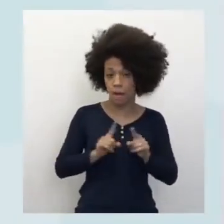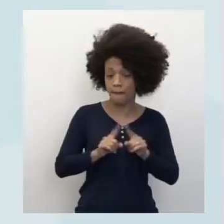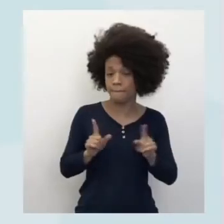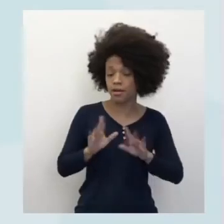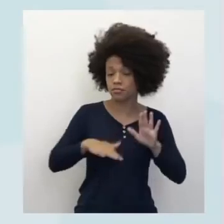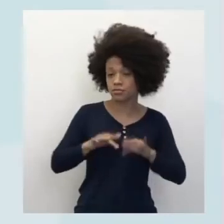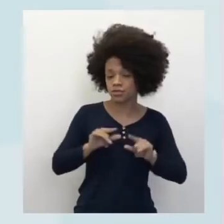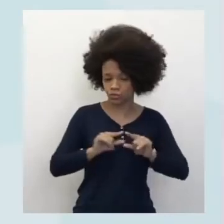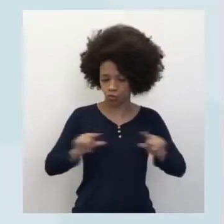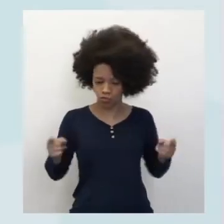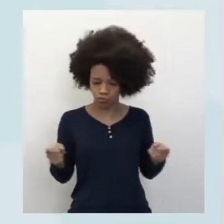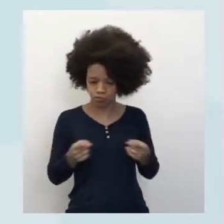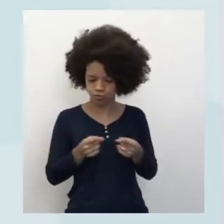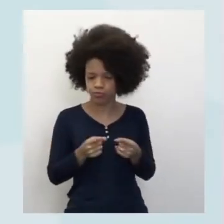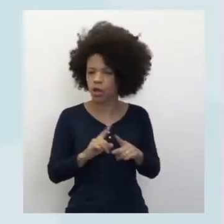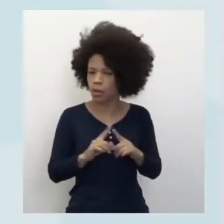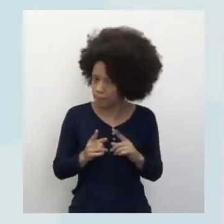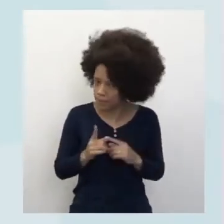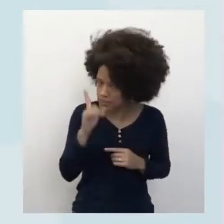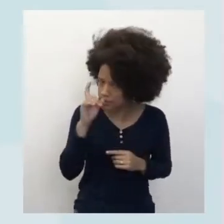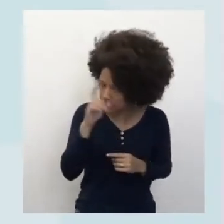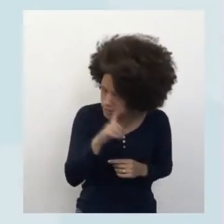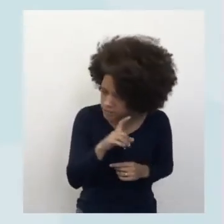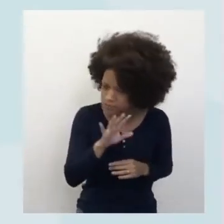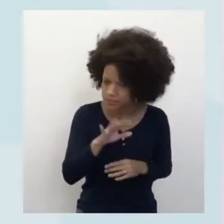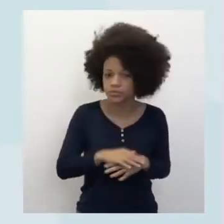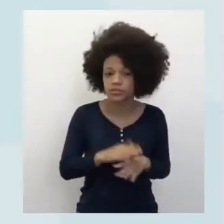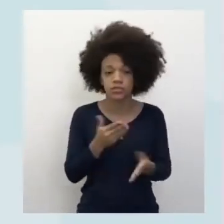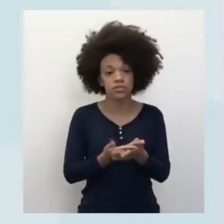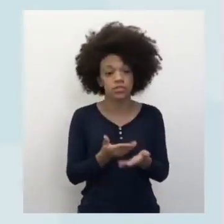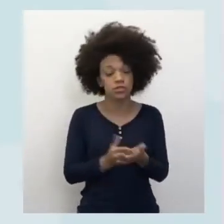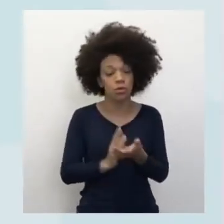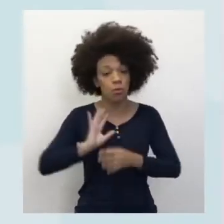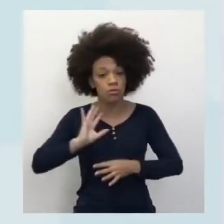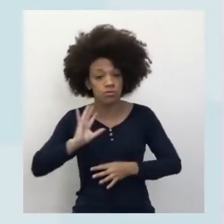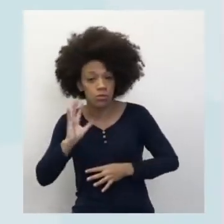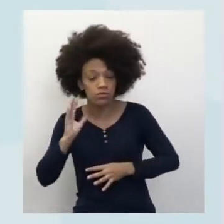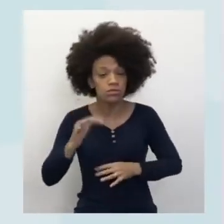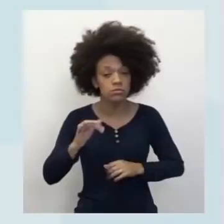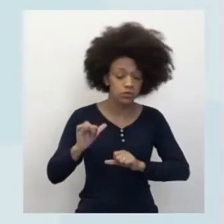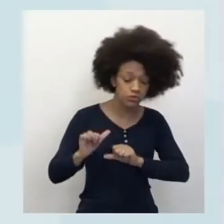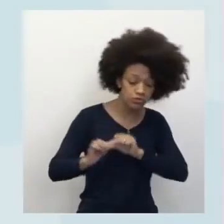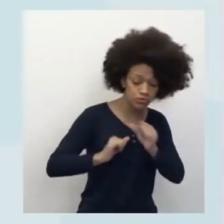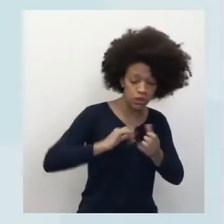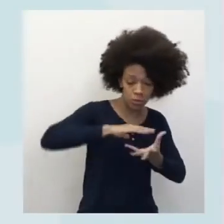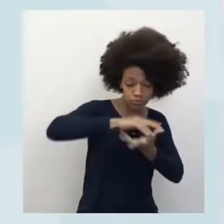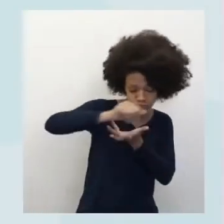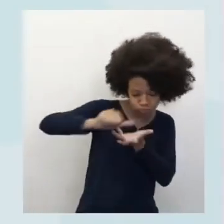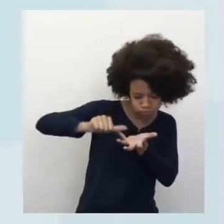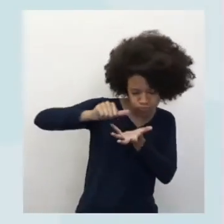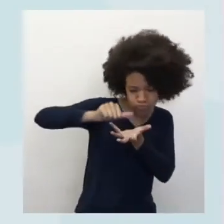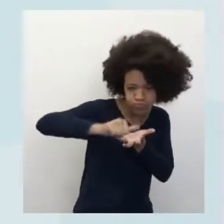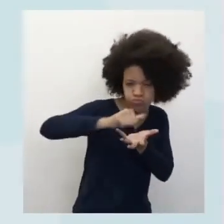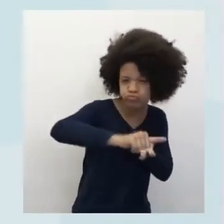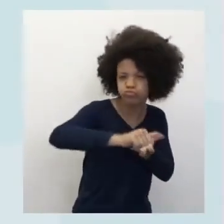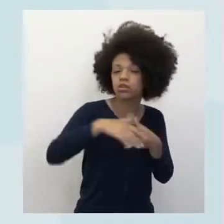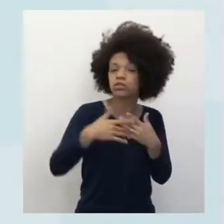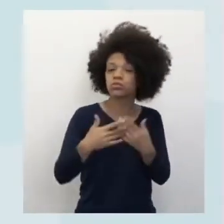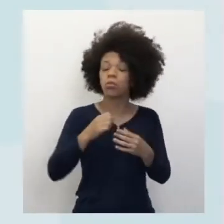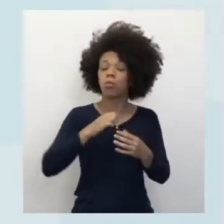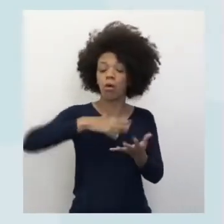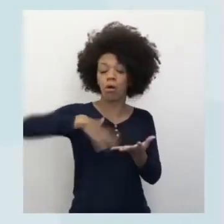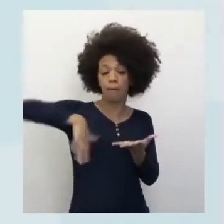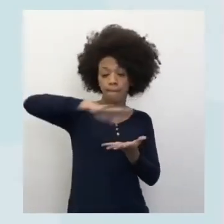frase é pequena, mas dá trabalho. Então é estudar o impacto de alterações catastróficas no